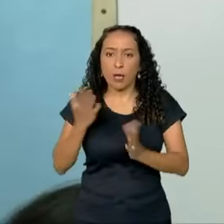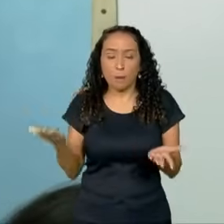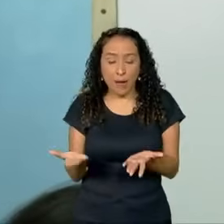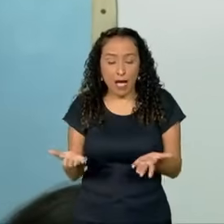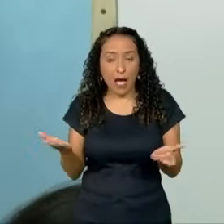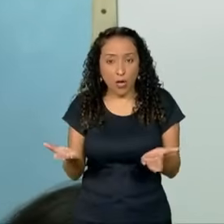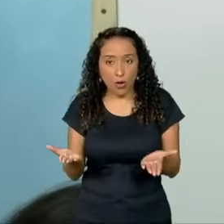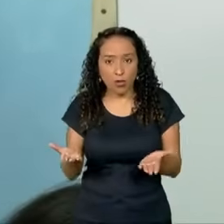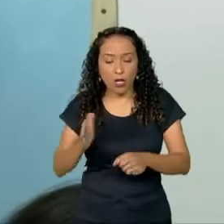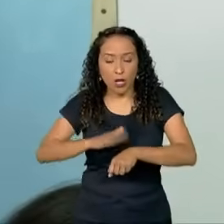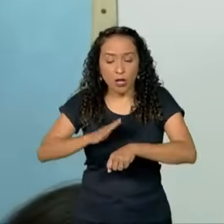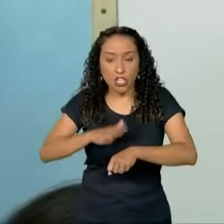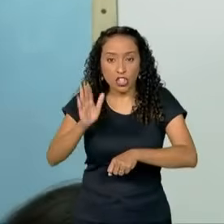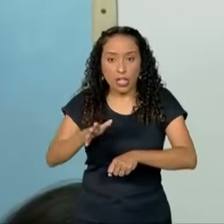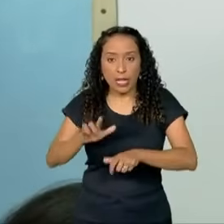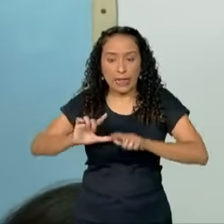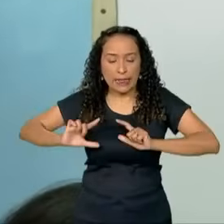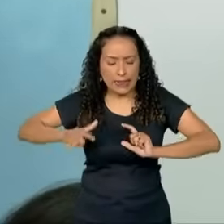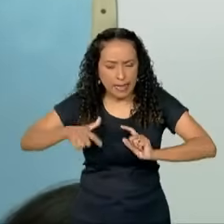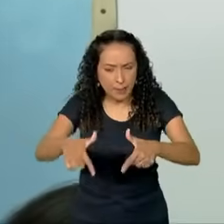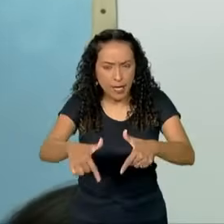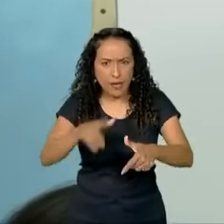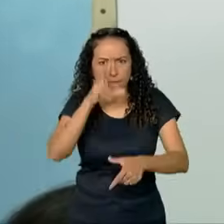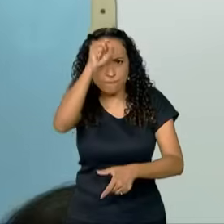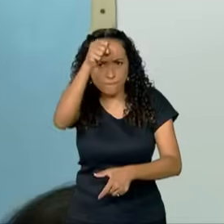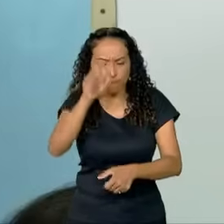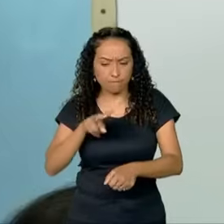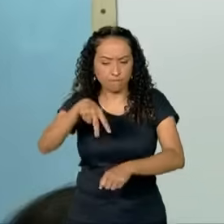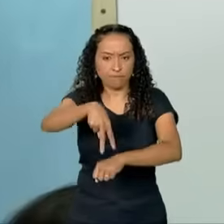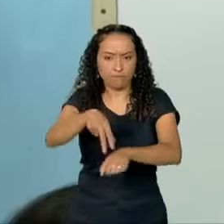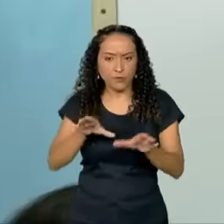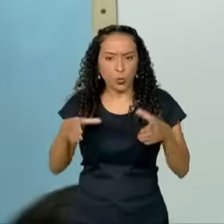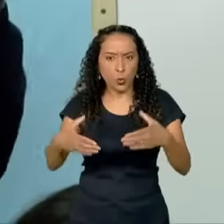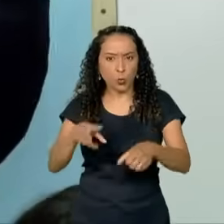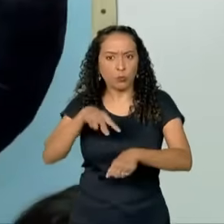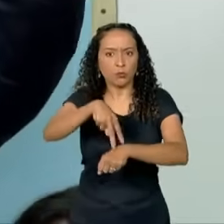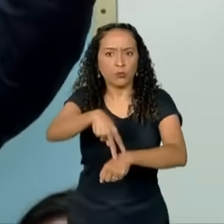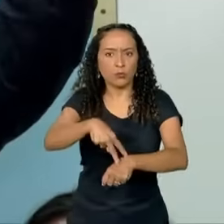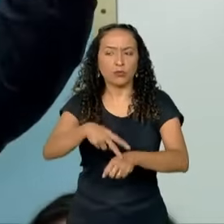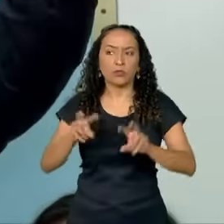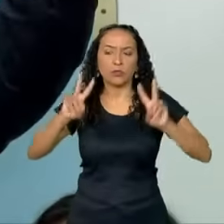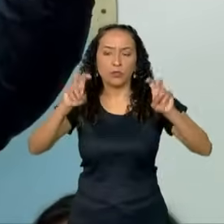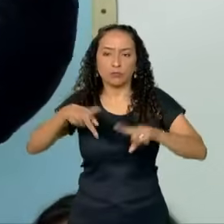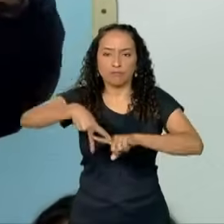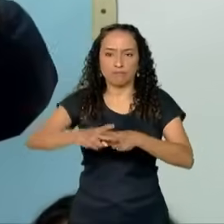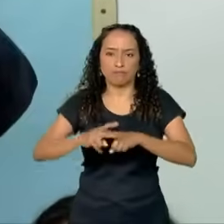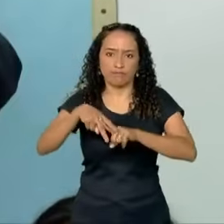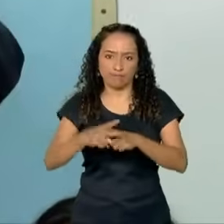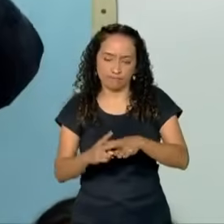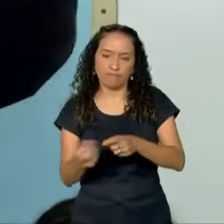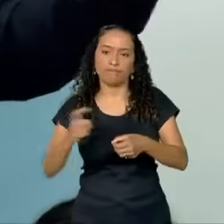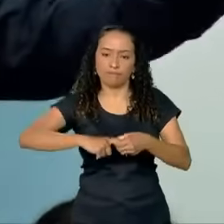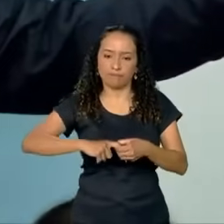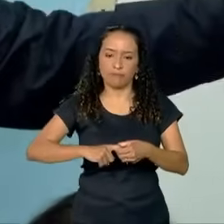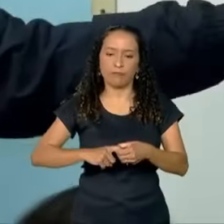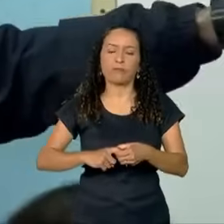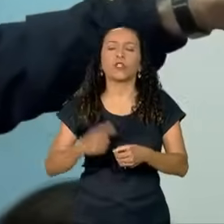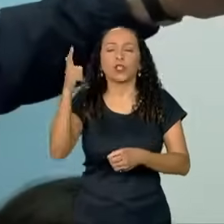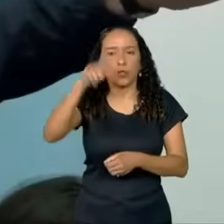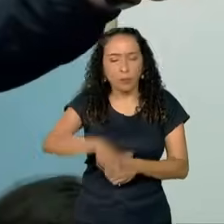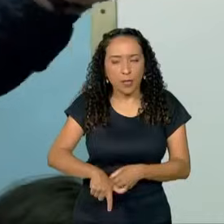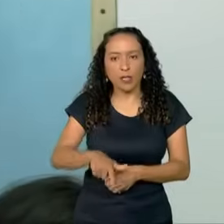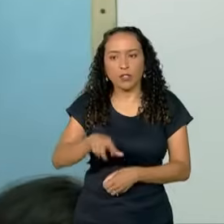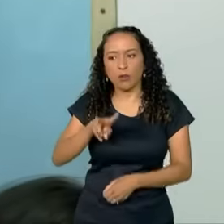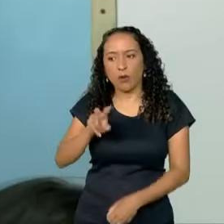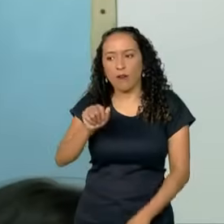gente trabalhar fortemente, né, uma frente em relação ao restabelecimento. Repito, o Vale do Taquari já